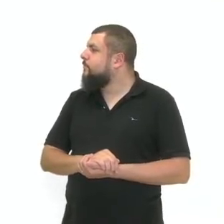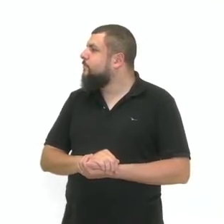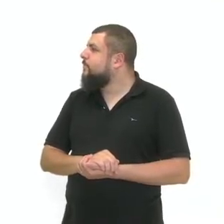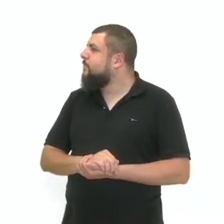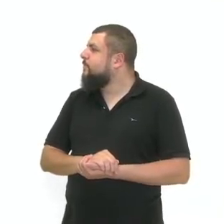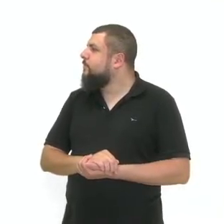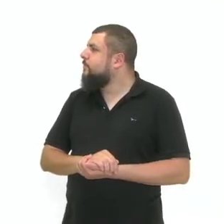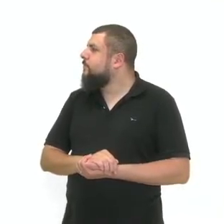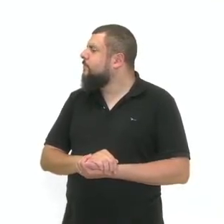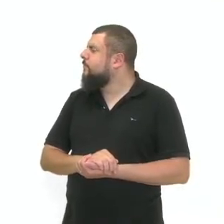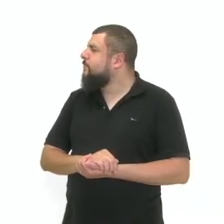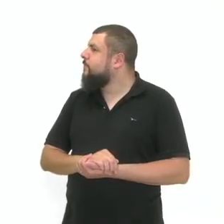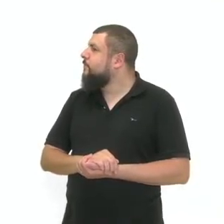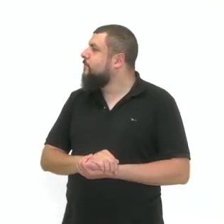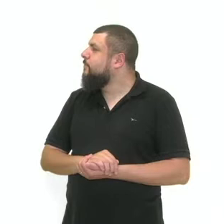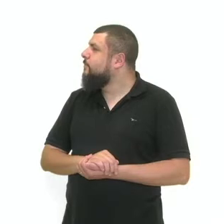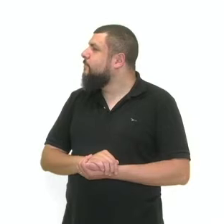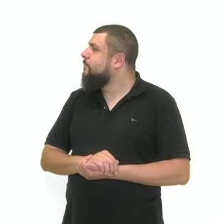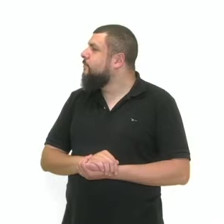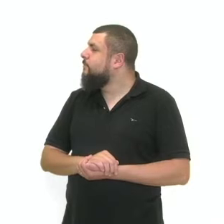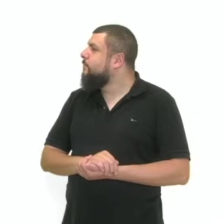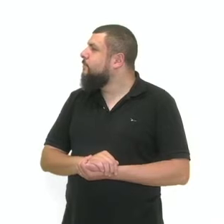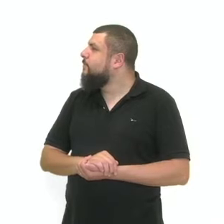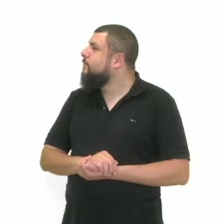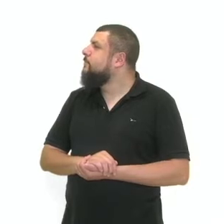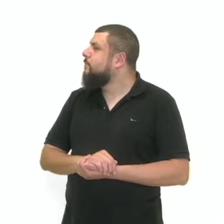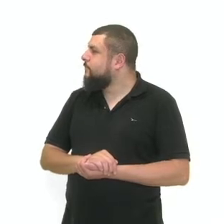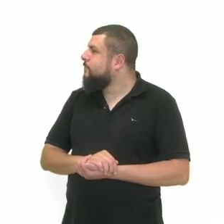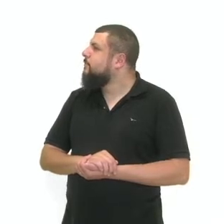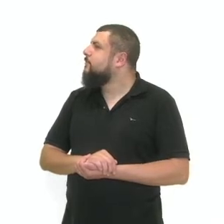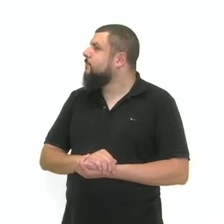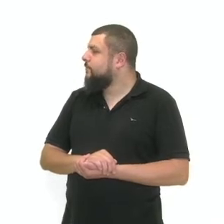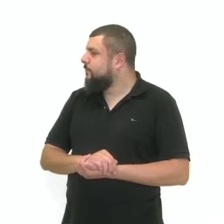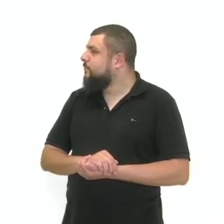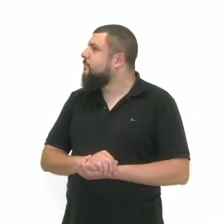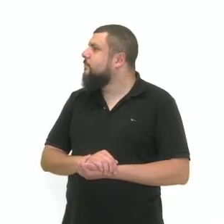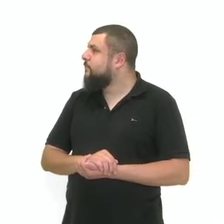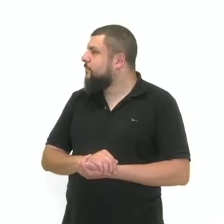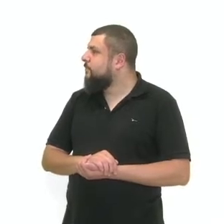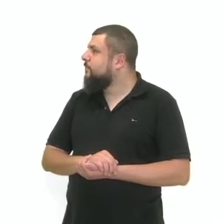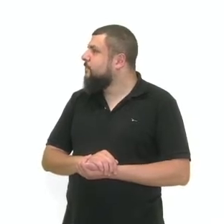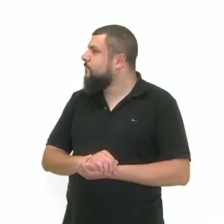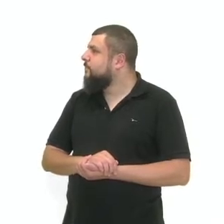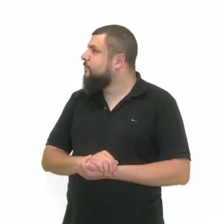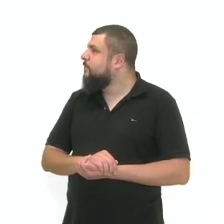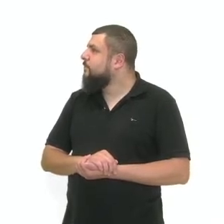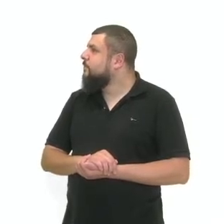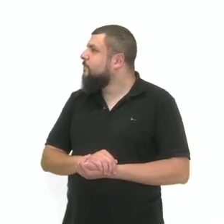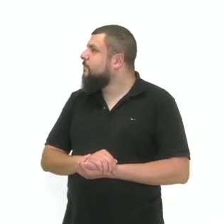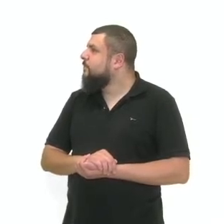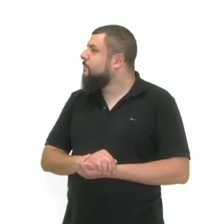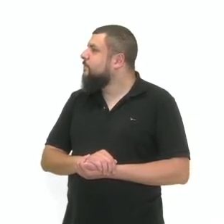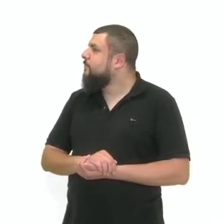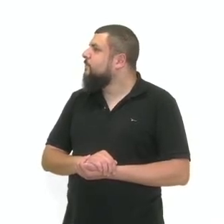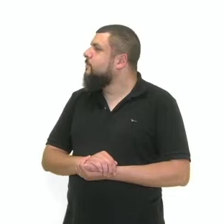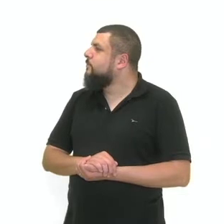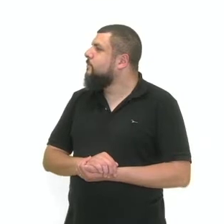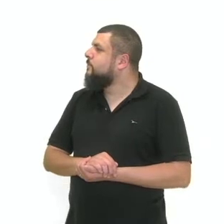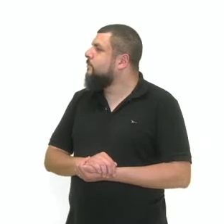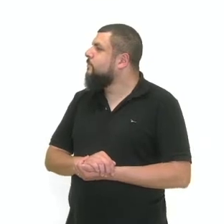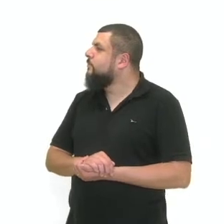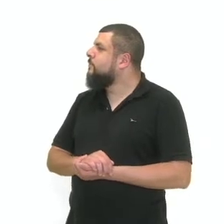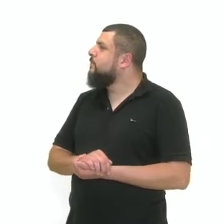10, novamente 6 mais 4, 10, já tínhamos completo o restante. Na próxima, eu